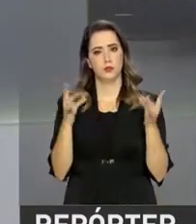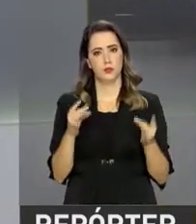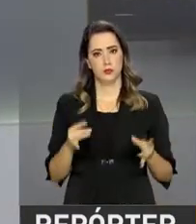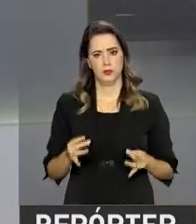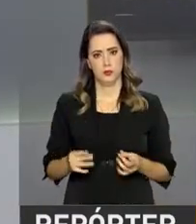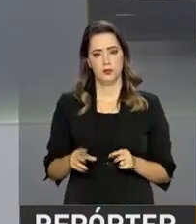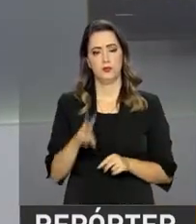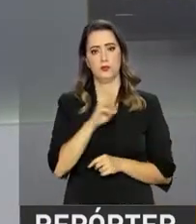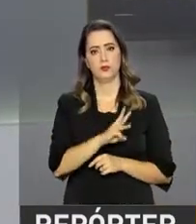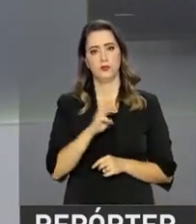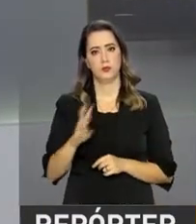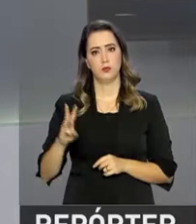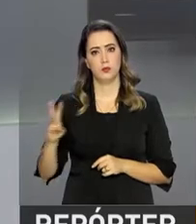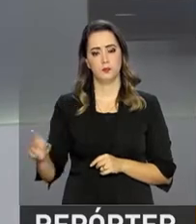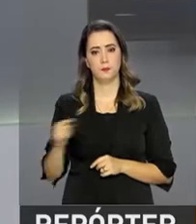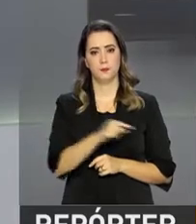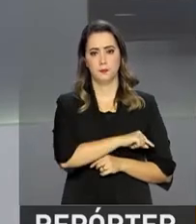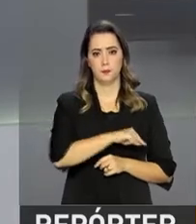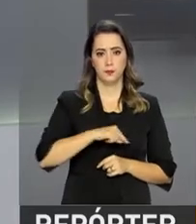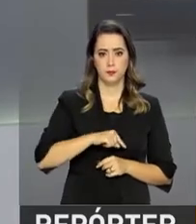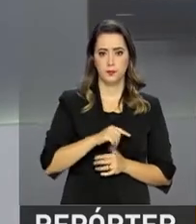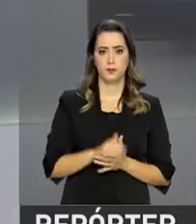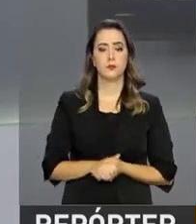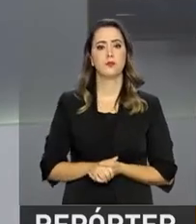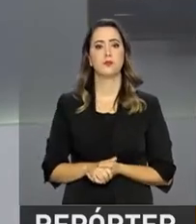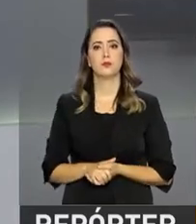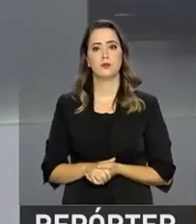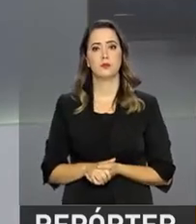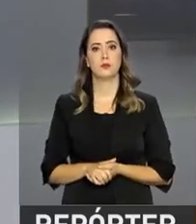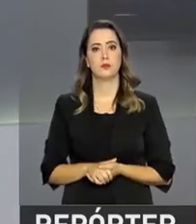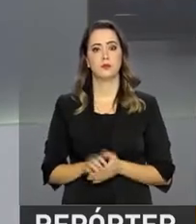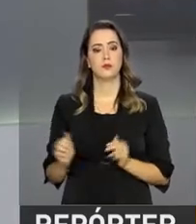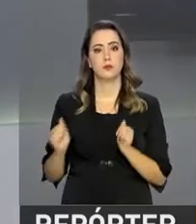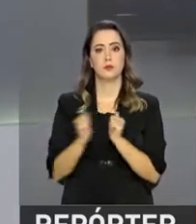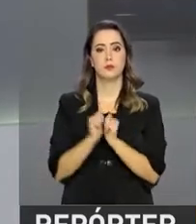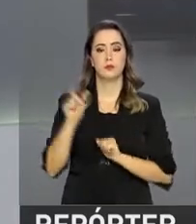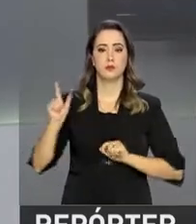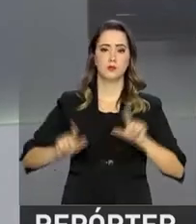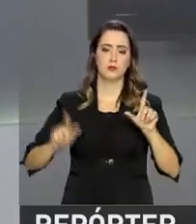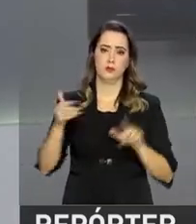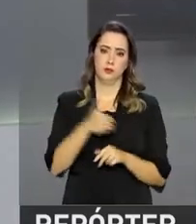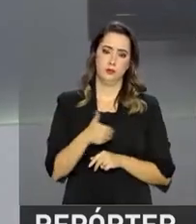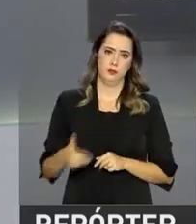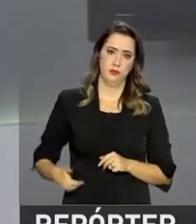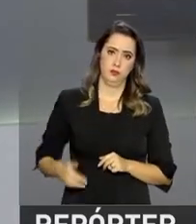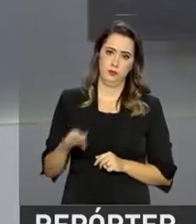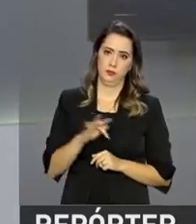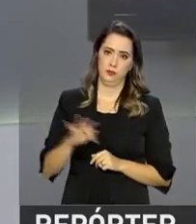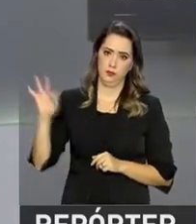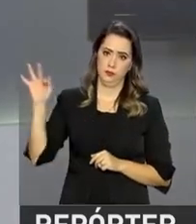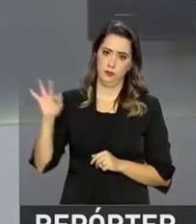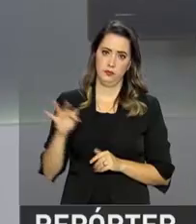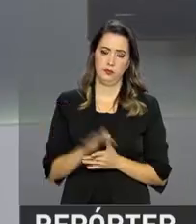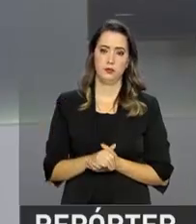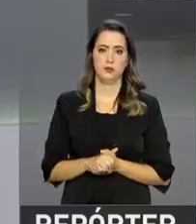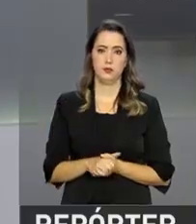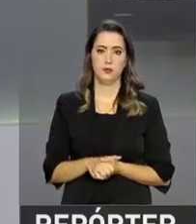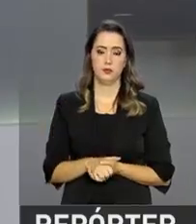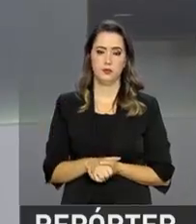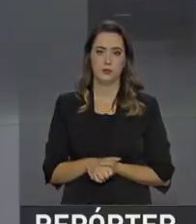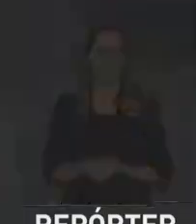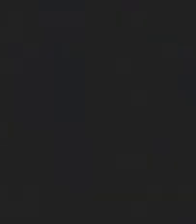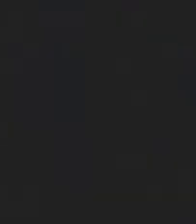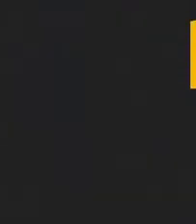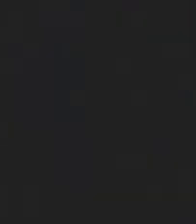e toda a nossa programação também está na página da nbr na internet continue com a gente na nbr a tv do governo federal